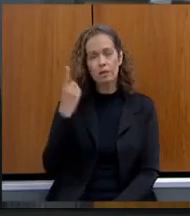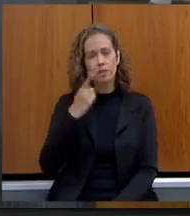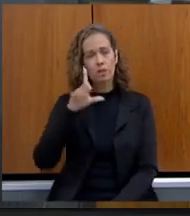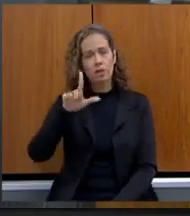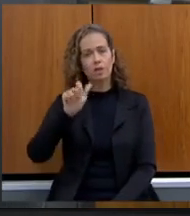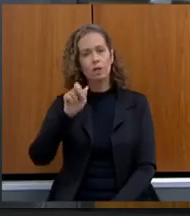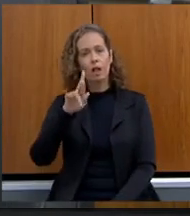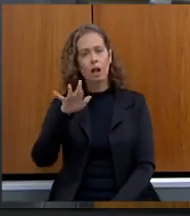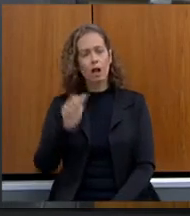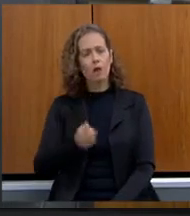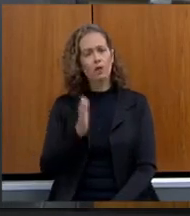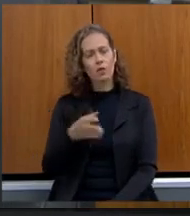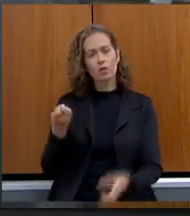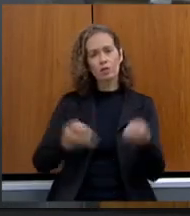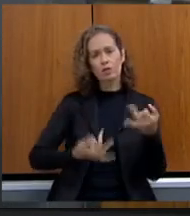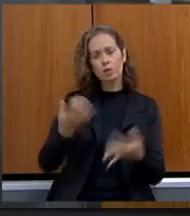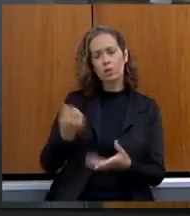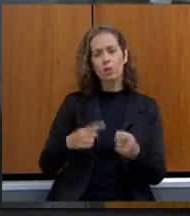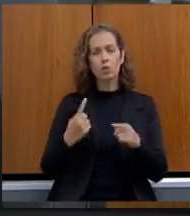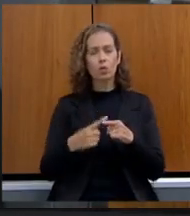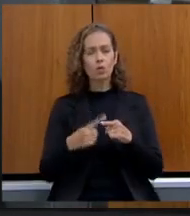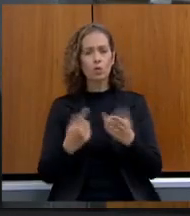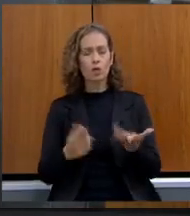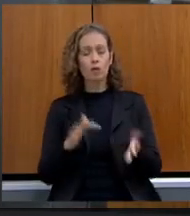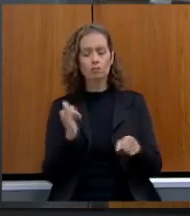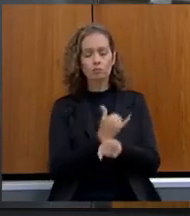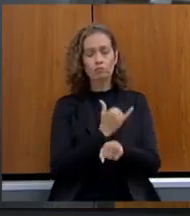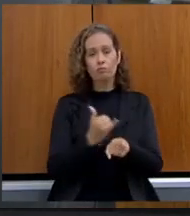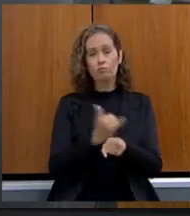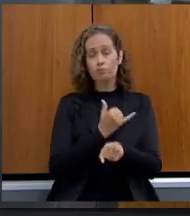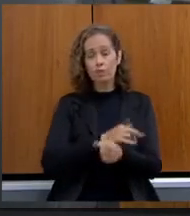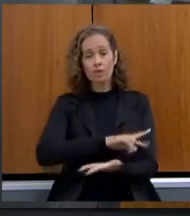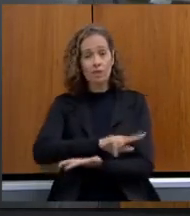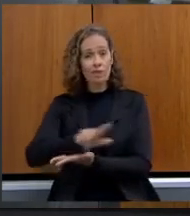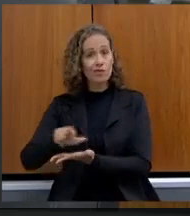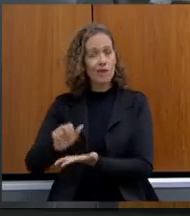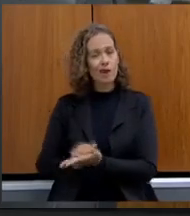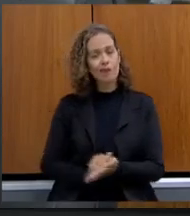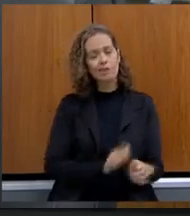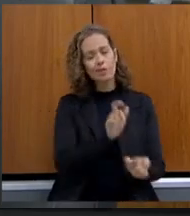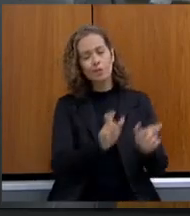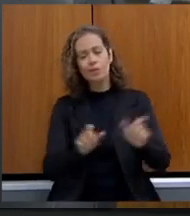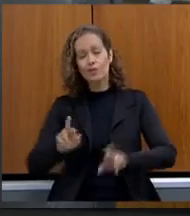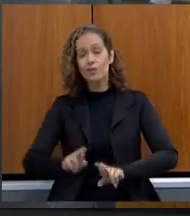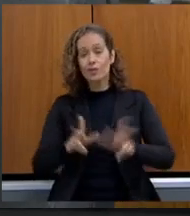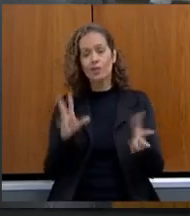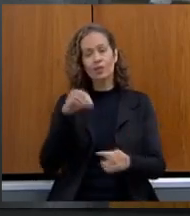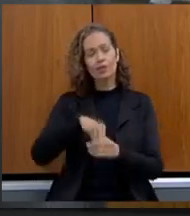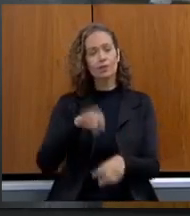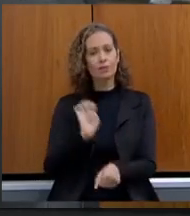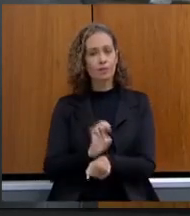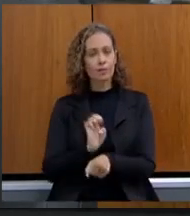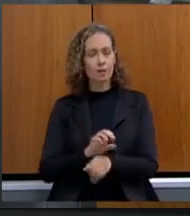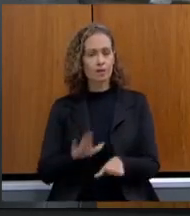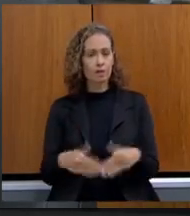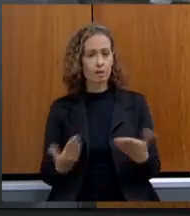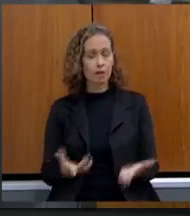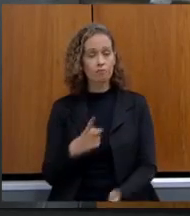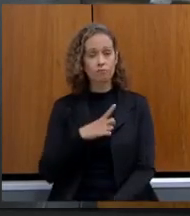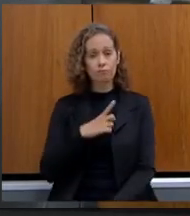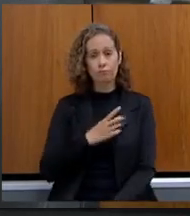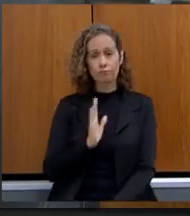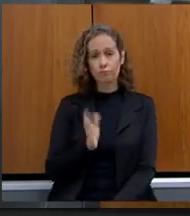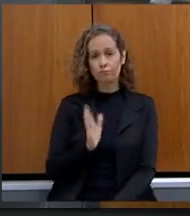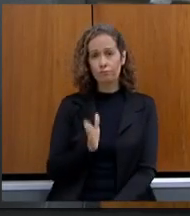que era sua preocupação de ter descido as ferramentas para alcançar distintos pô e no nosso Estado então tivemos E